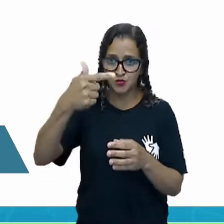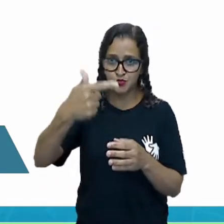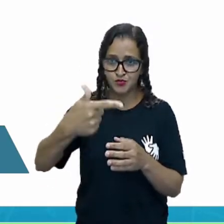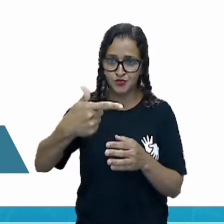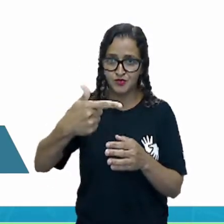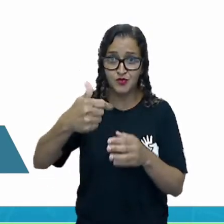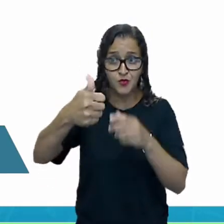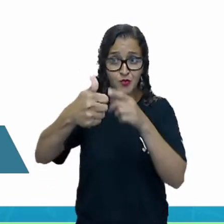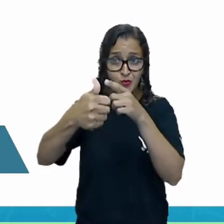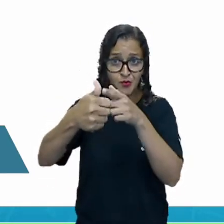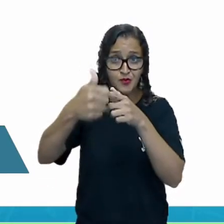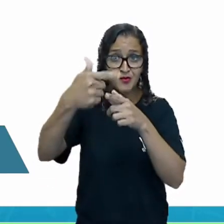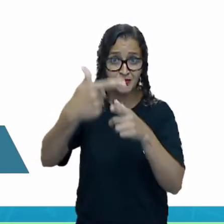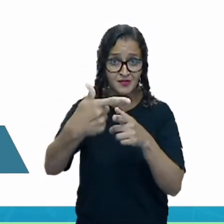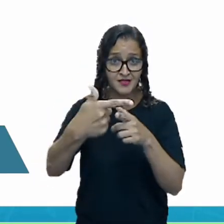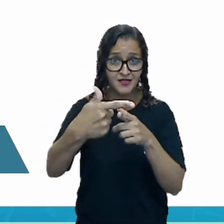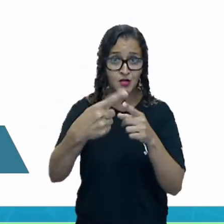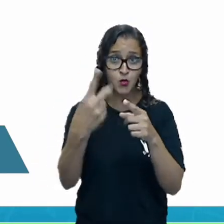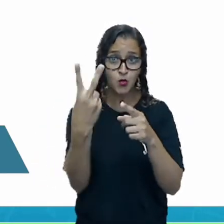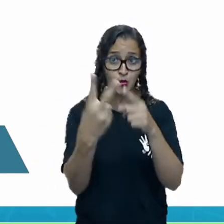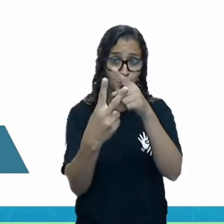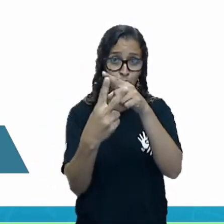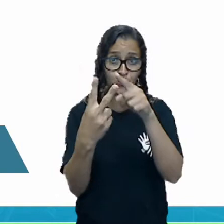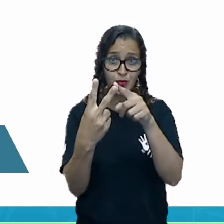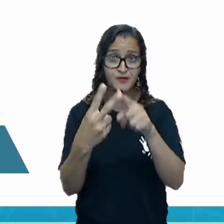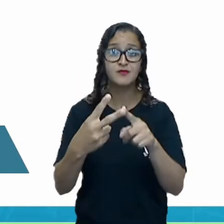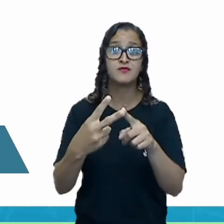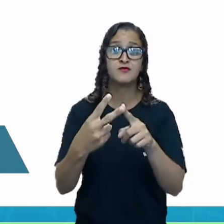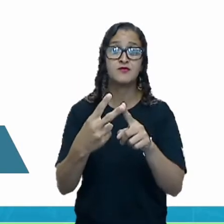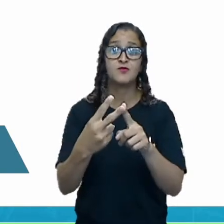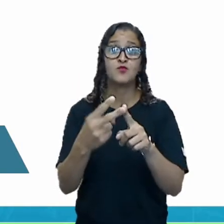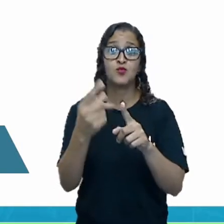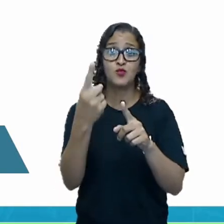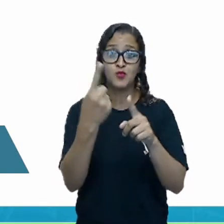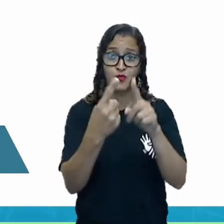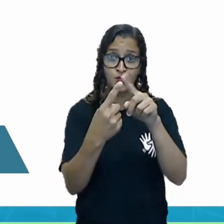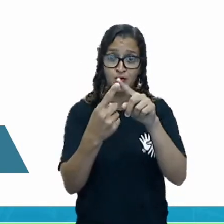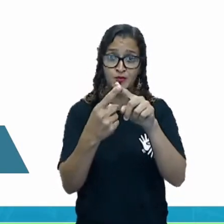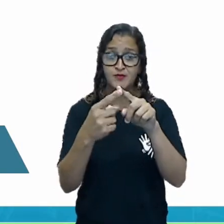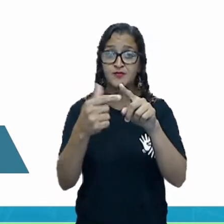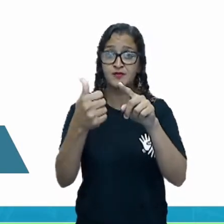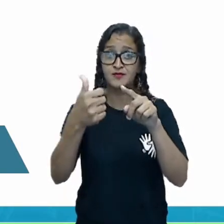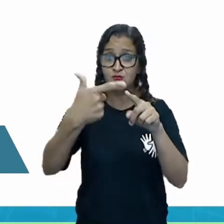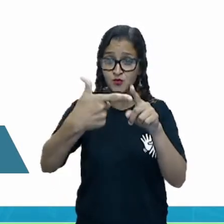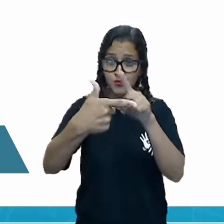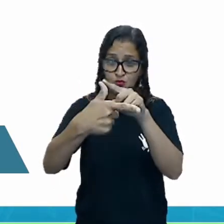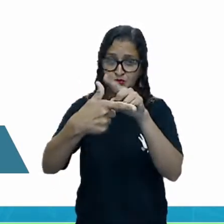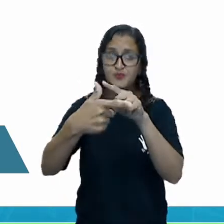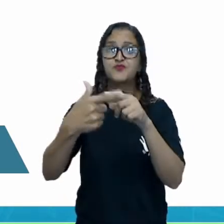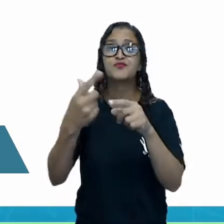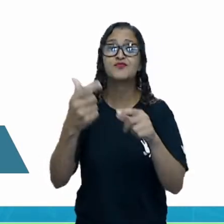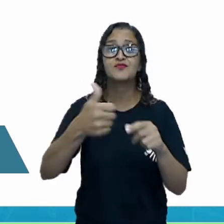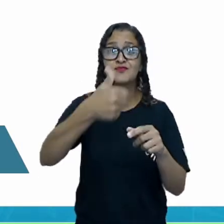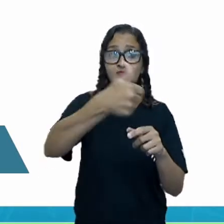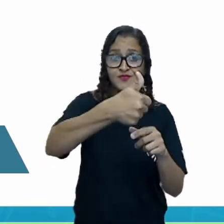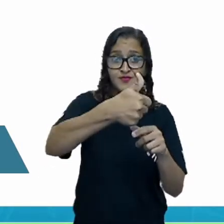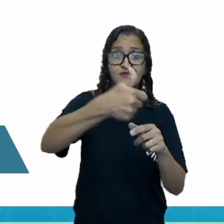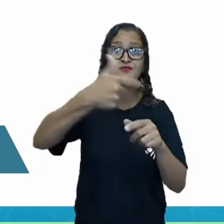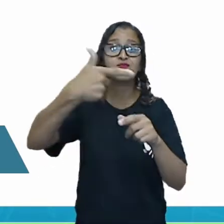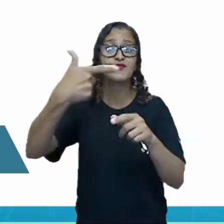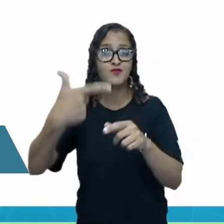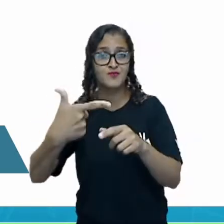12. Olha, eu utilizei o algarismo 1 e o algarismo 2 e